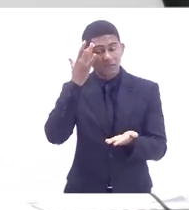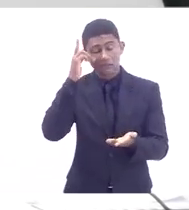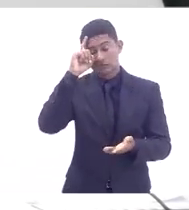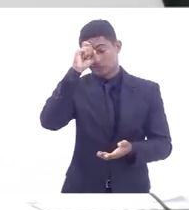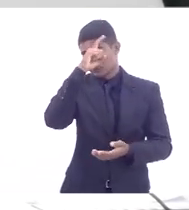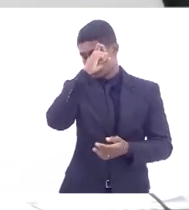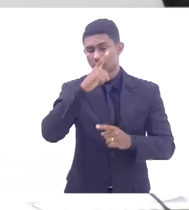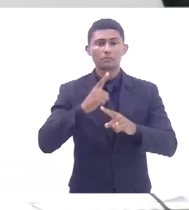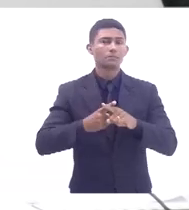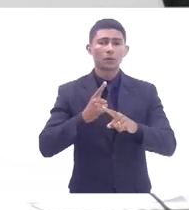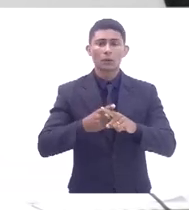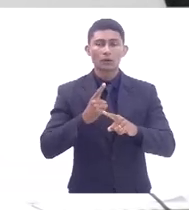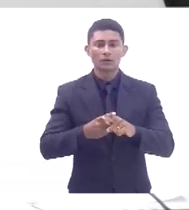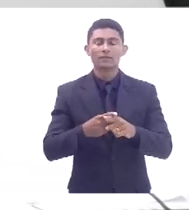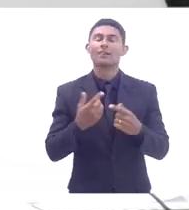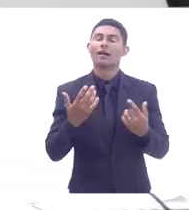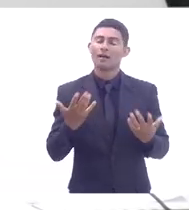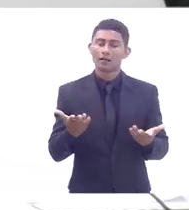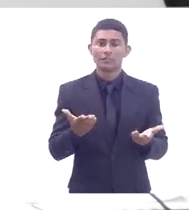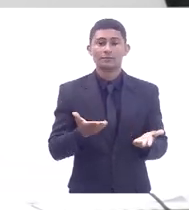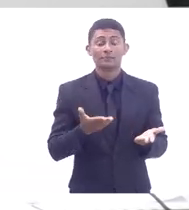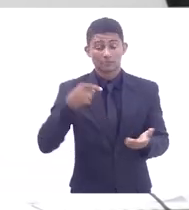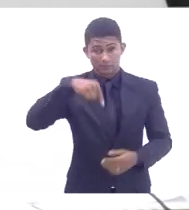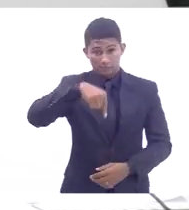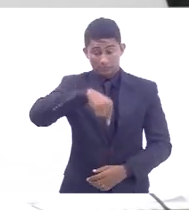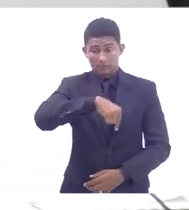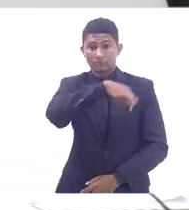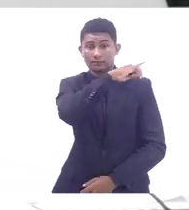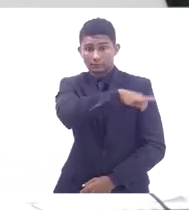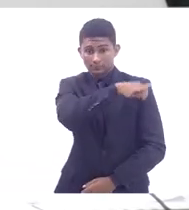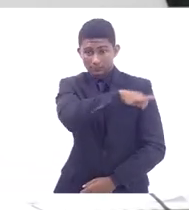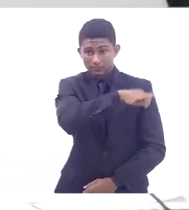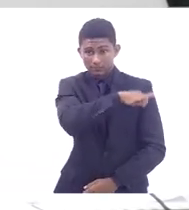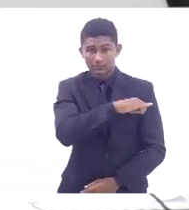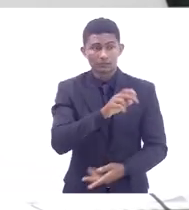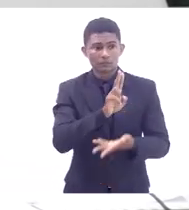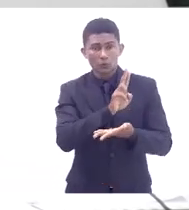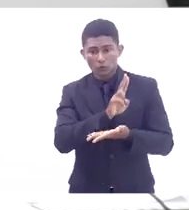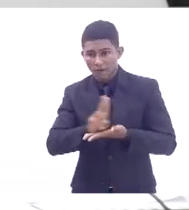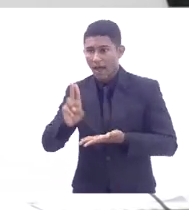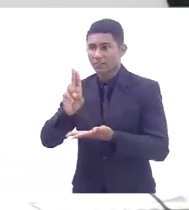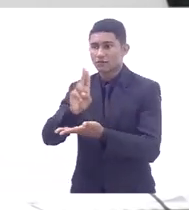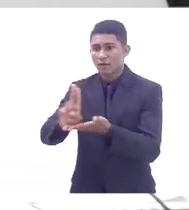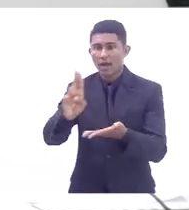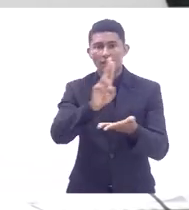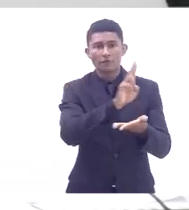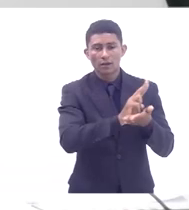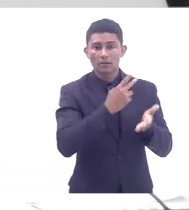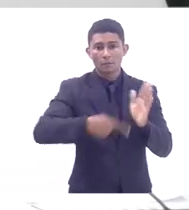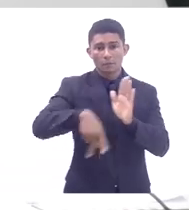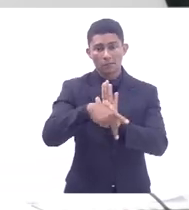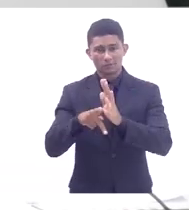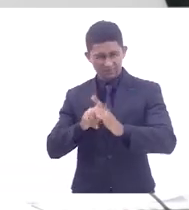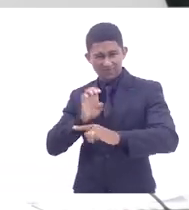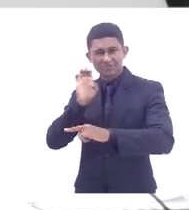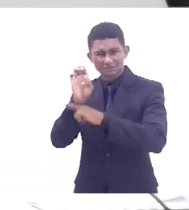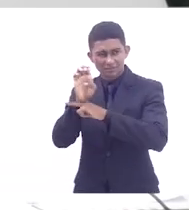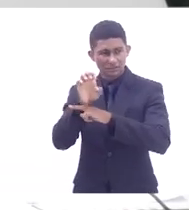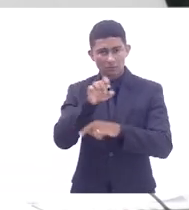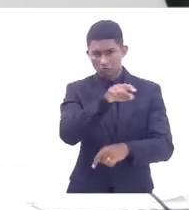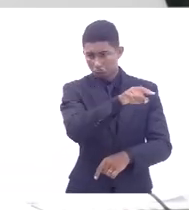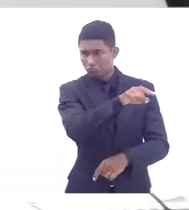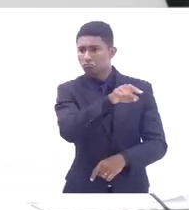decorre ainda do fato de que no Rio de Janeiro as Universidades estaduais não têm